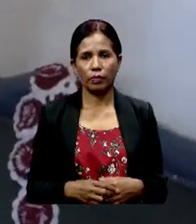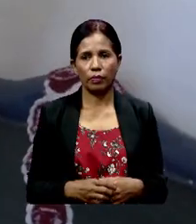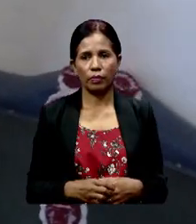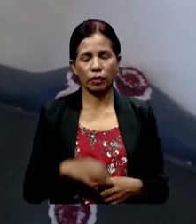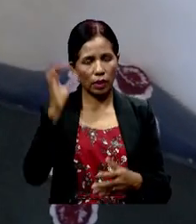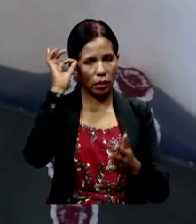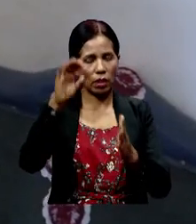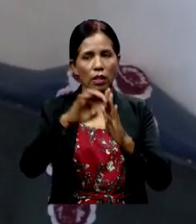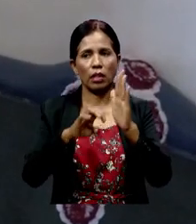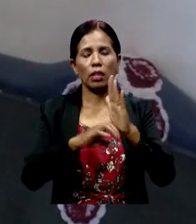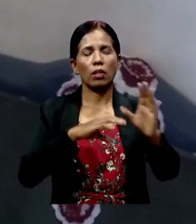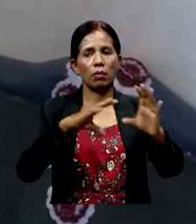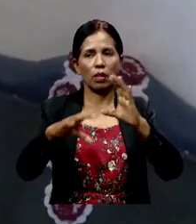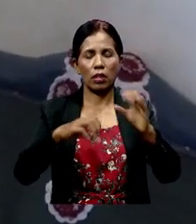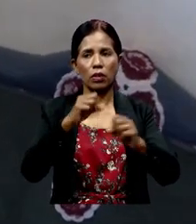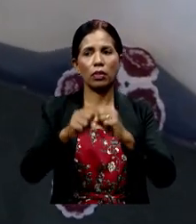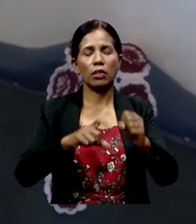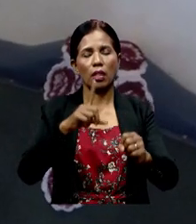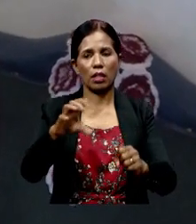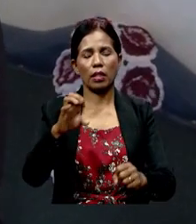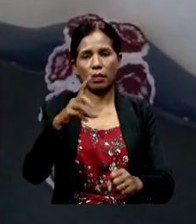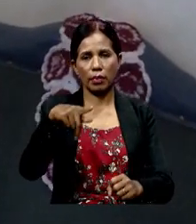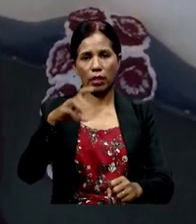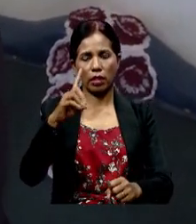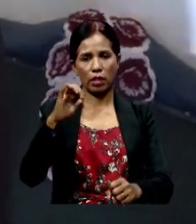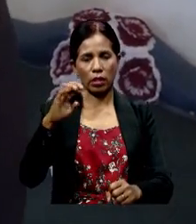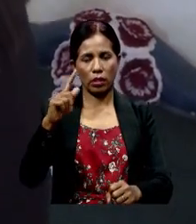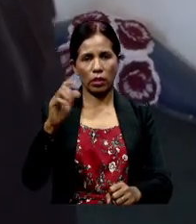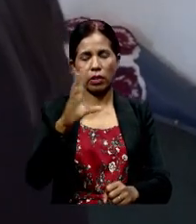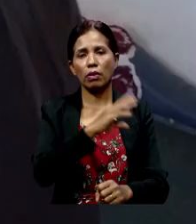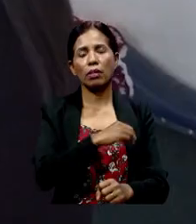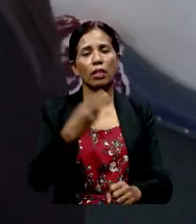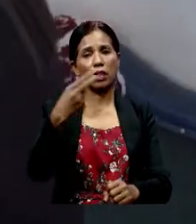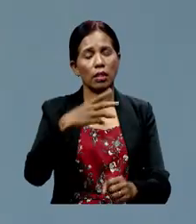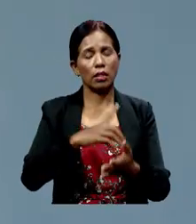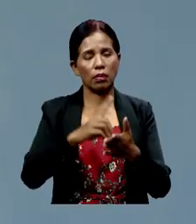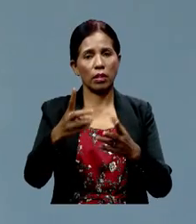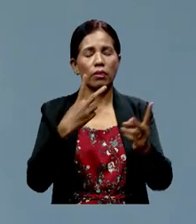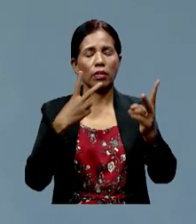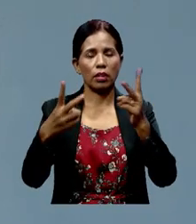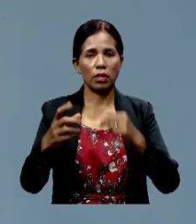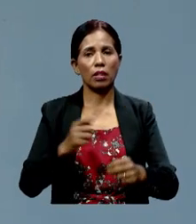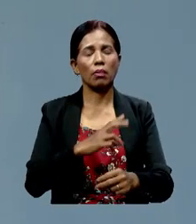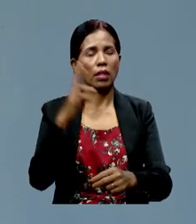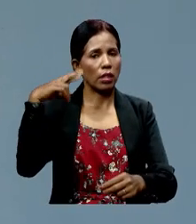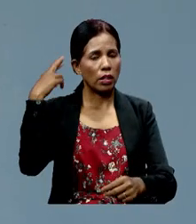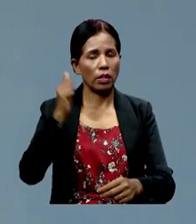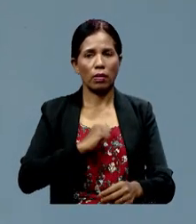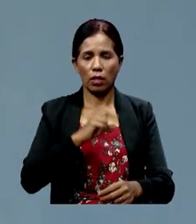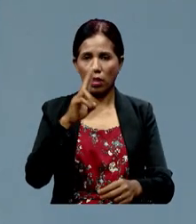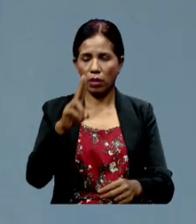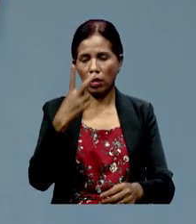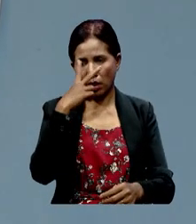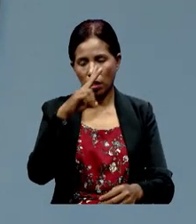Secretário de Estado de Comunicação Social, Expedito Dias Ximenes, quinta semana, né? Ela visita a Rádio Comunidade Rai Hussar Aileu, onde a recondição